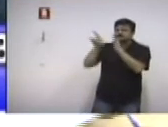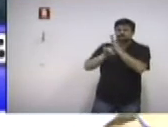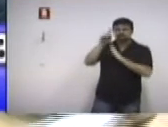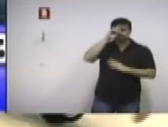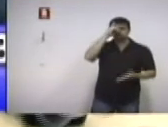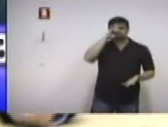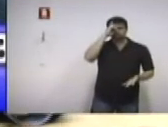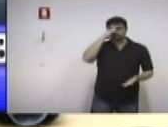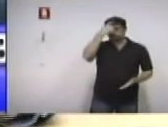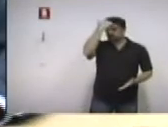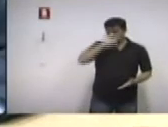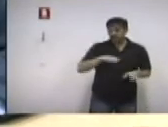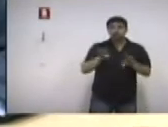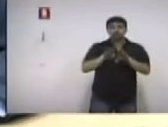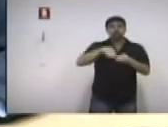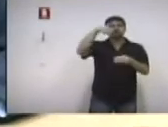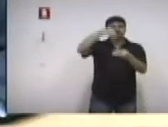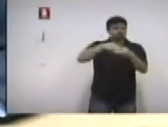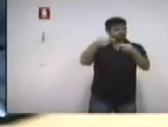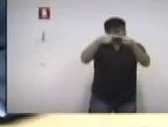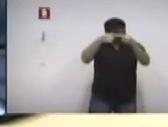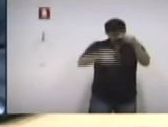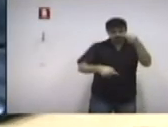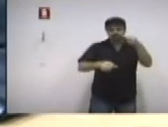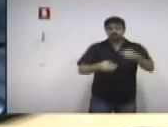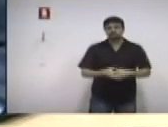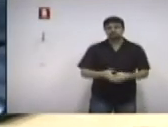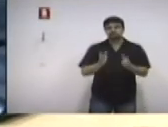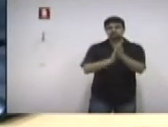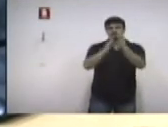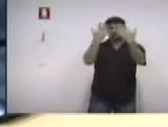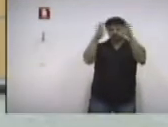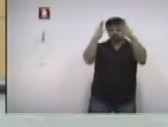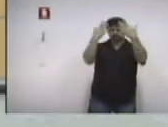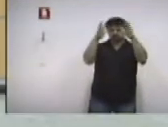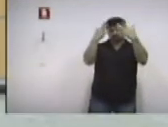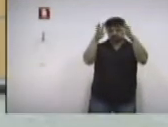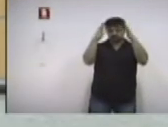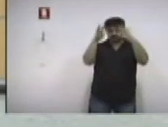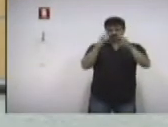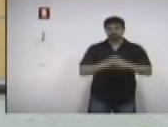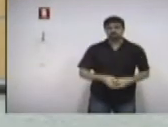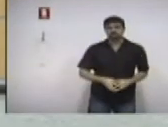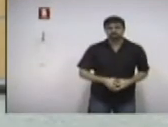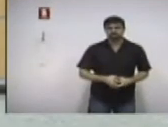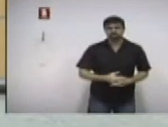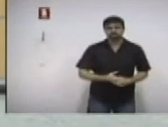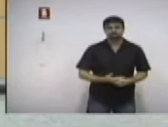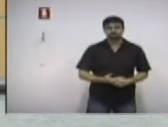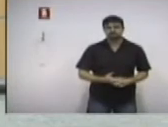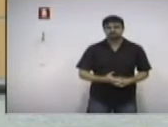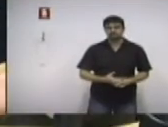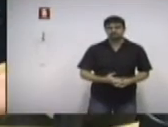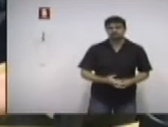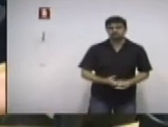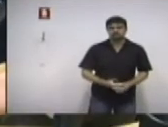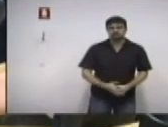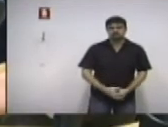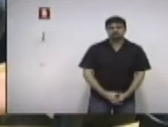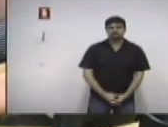e eu me posicionou contrário ao projeto de lei E aí